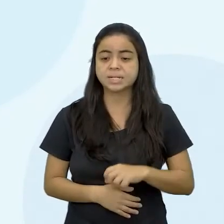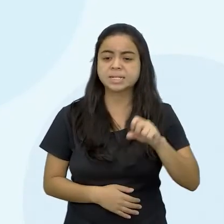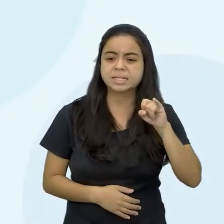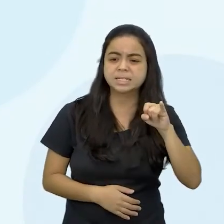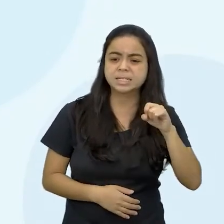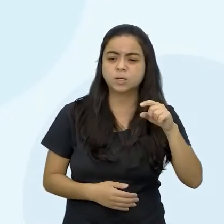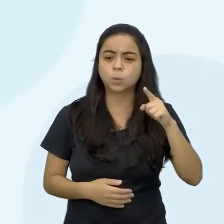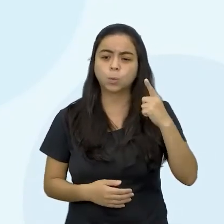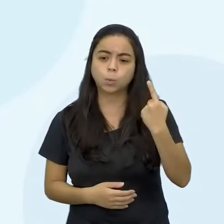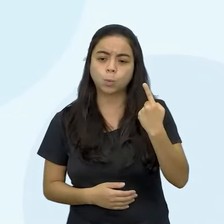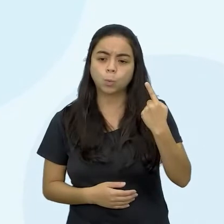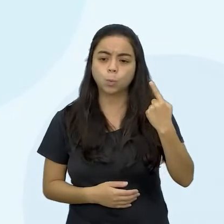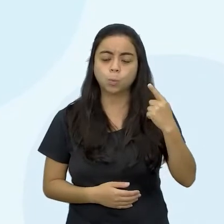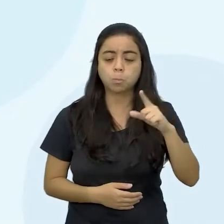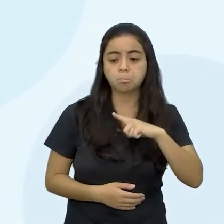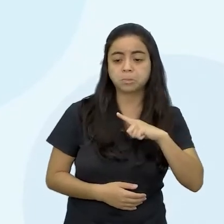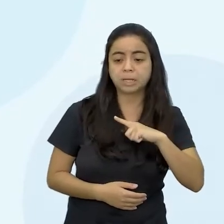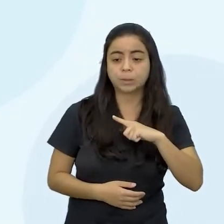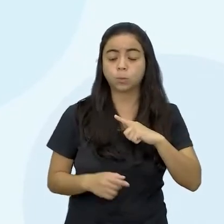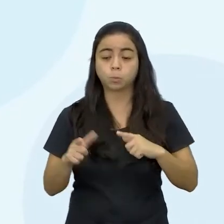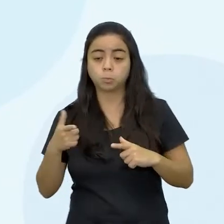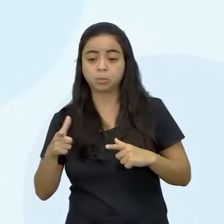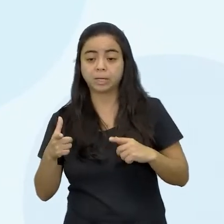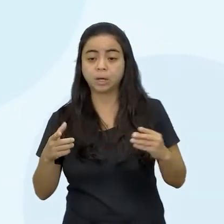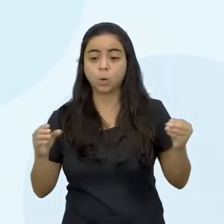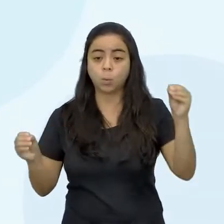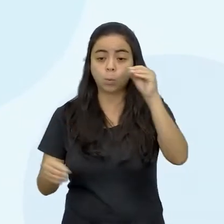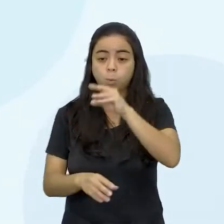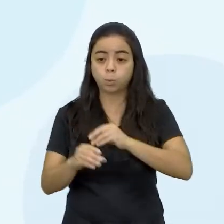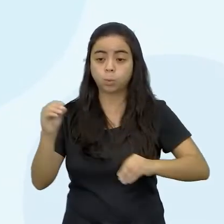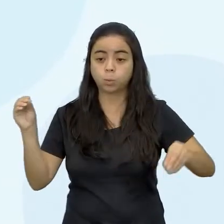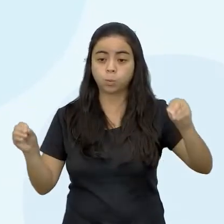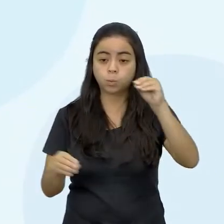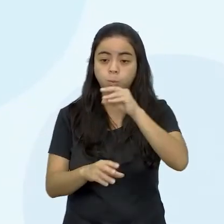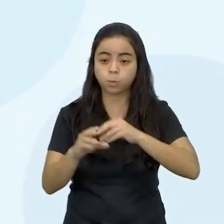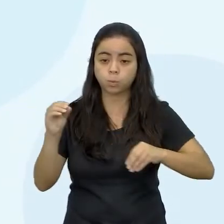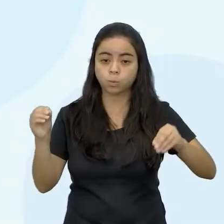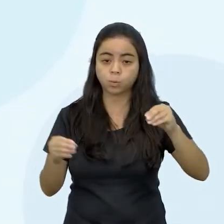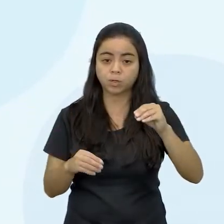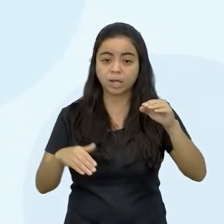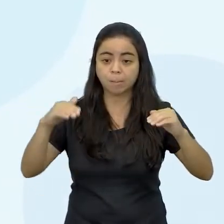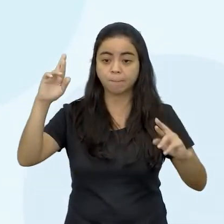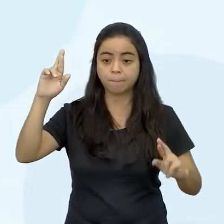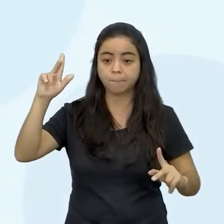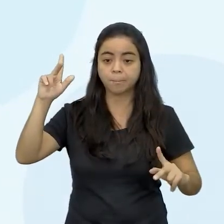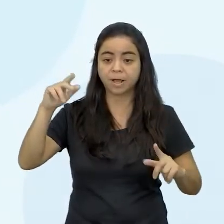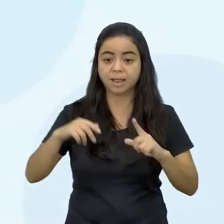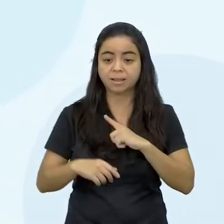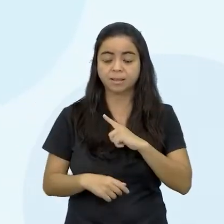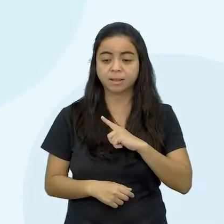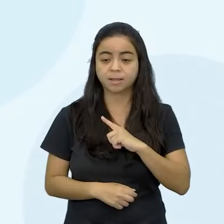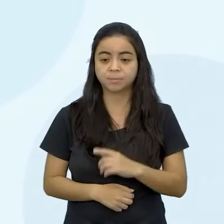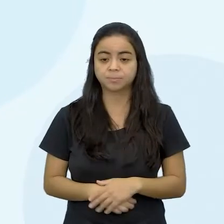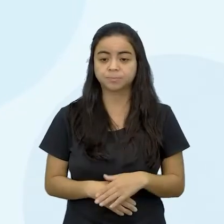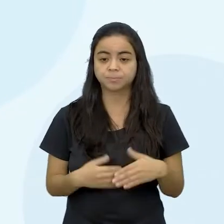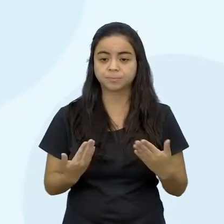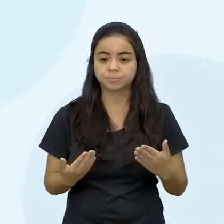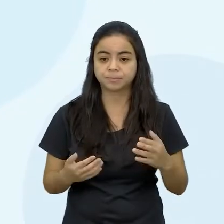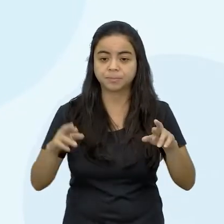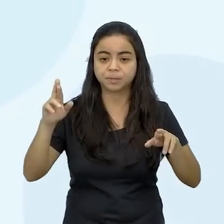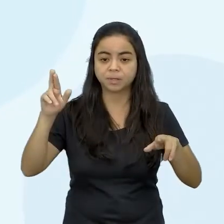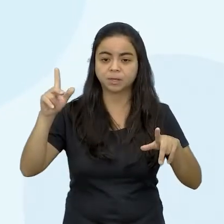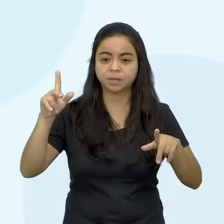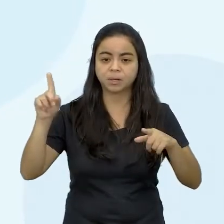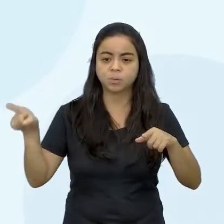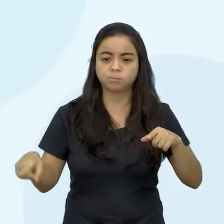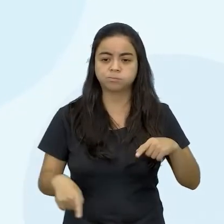de elétron e o outro tem elétron para dar eu vou conseguir estabelecer uma diferença de potencial tá jogou essa diferença